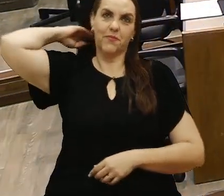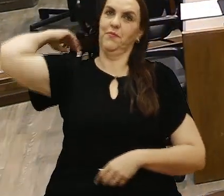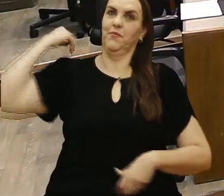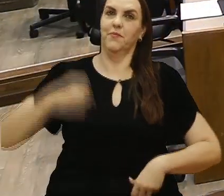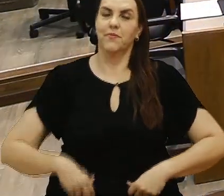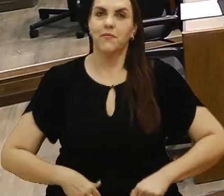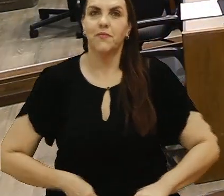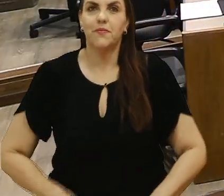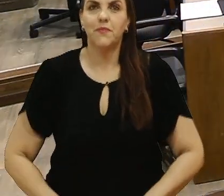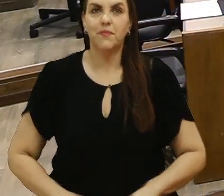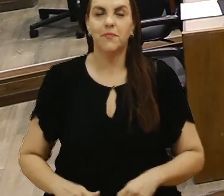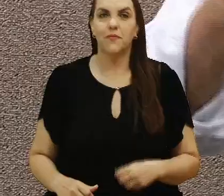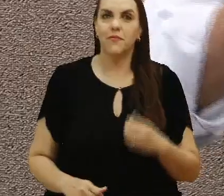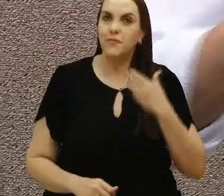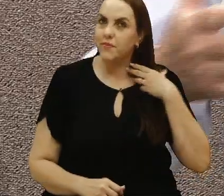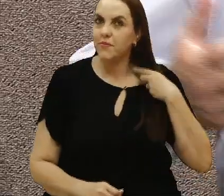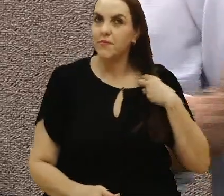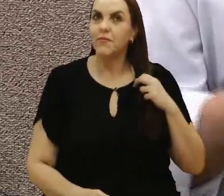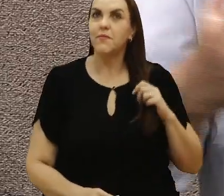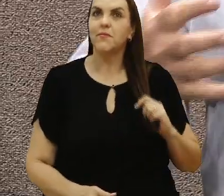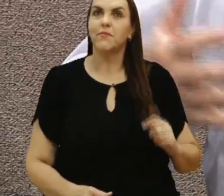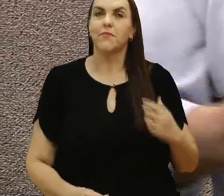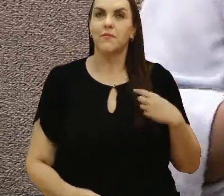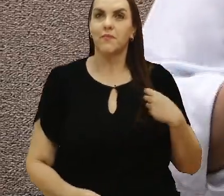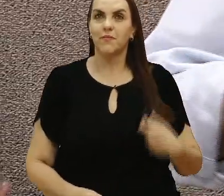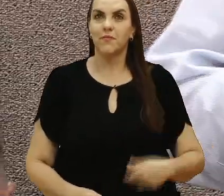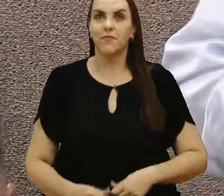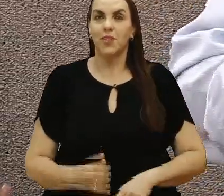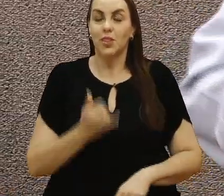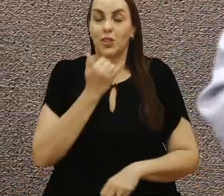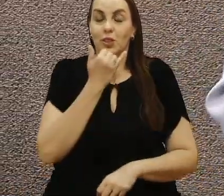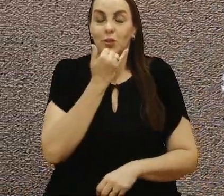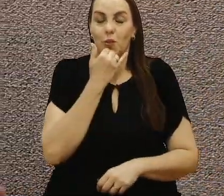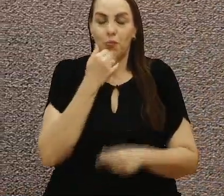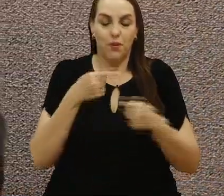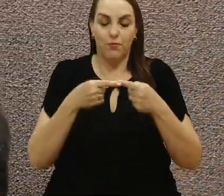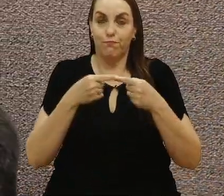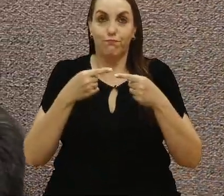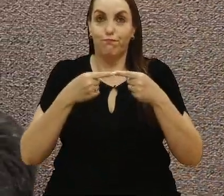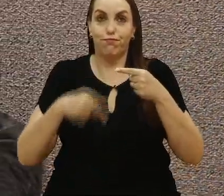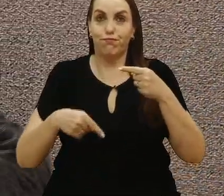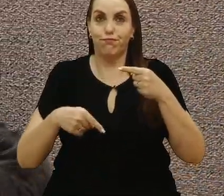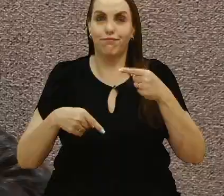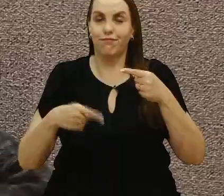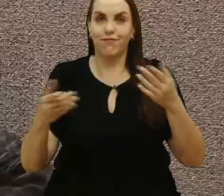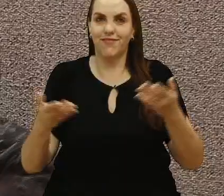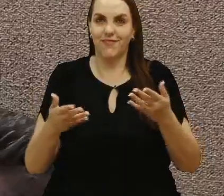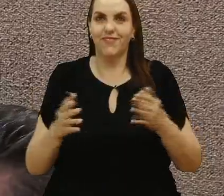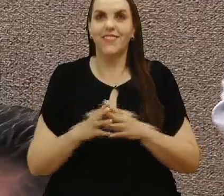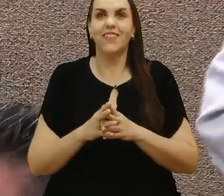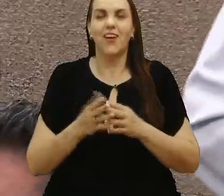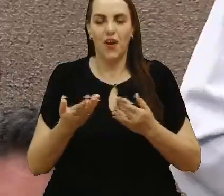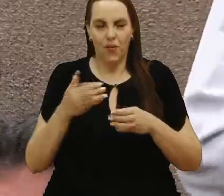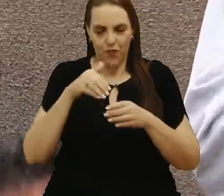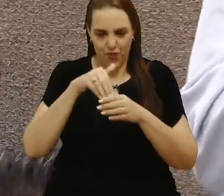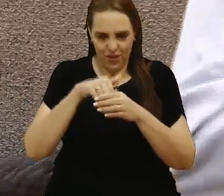obrigado. Me cortou, fiquei perdido, mas enfim, estamos aqui porque vamos votar o